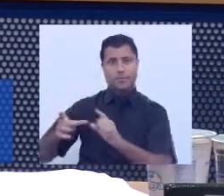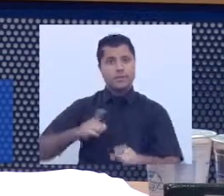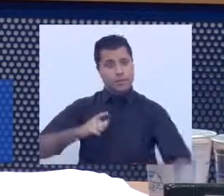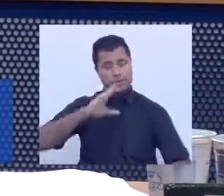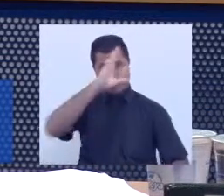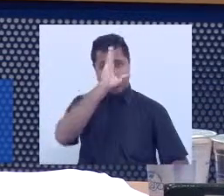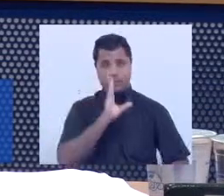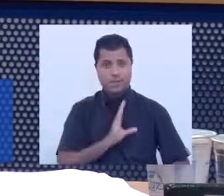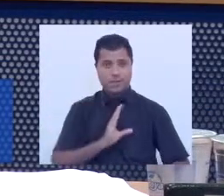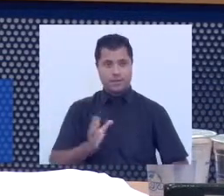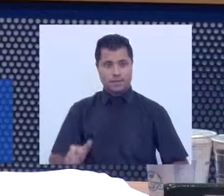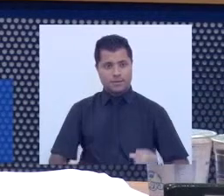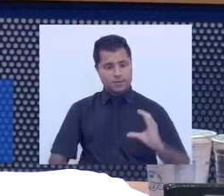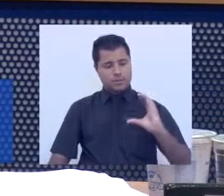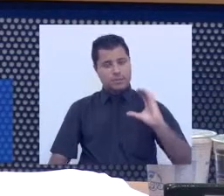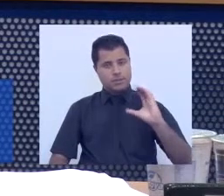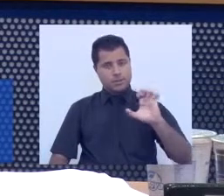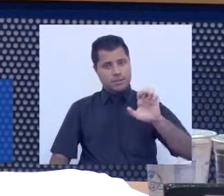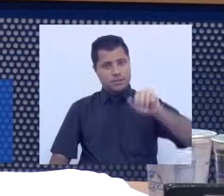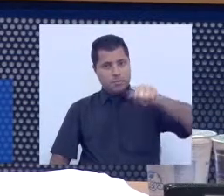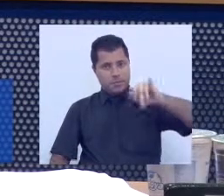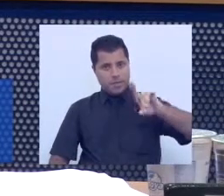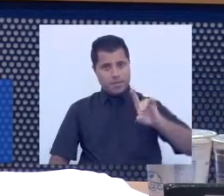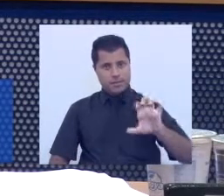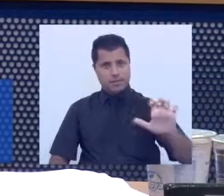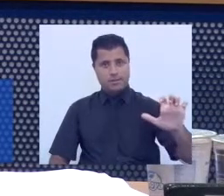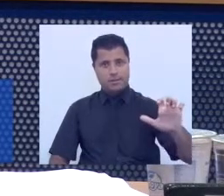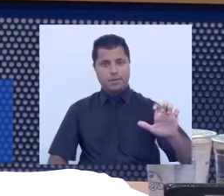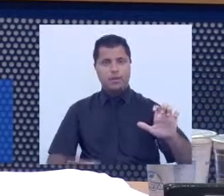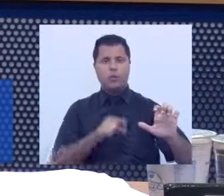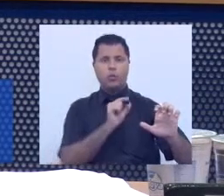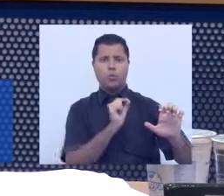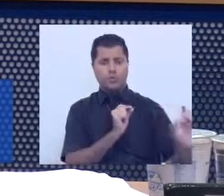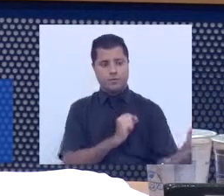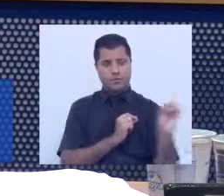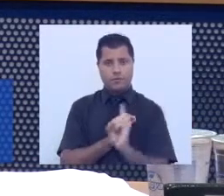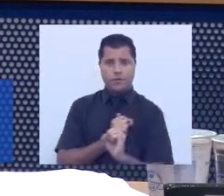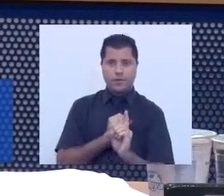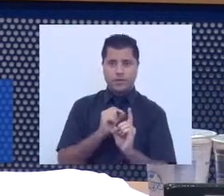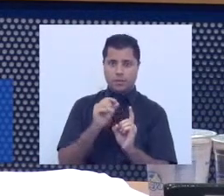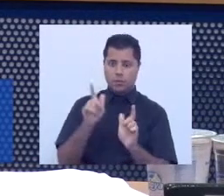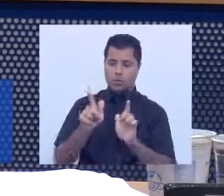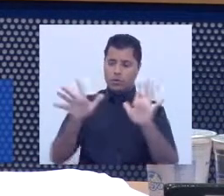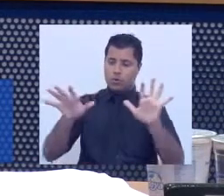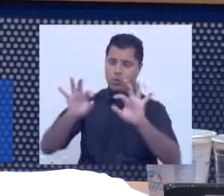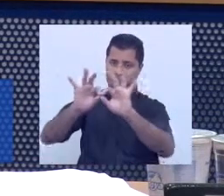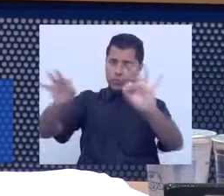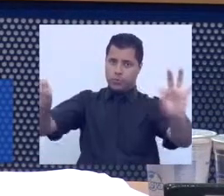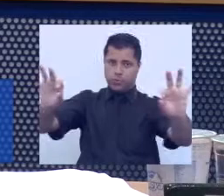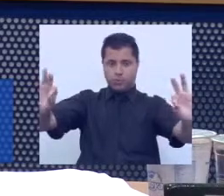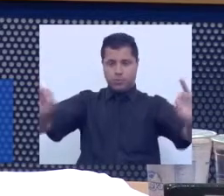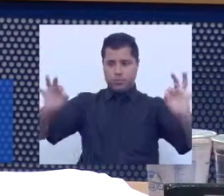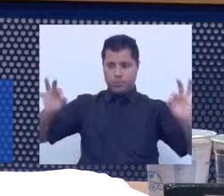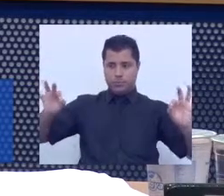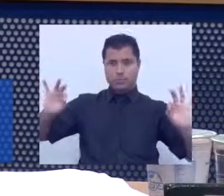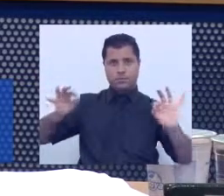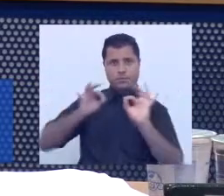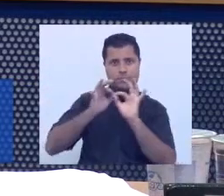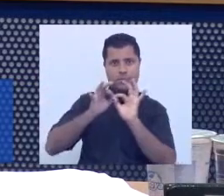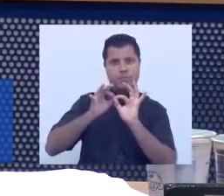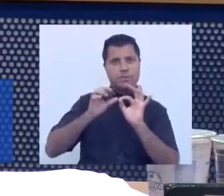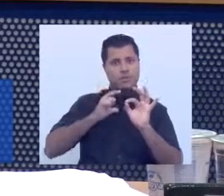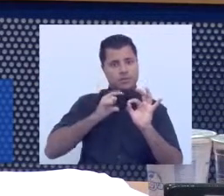CEMADEM. O CEMADEM veio, fizemos um mapeamento de toda a cidade, estamos cercando a cidade com 16